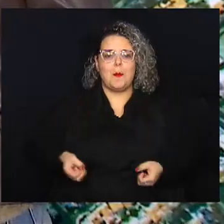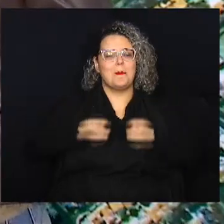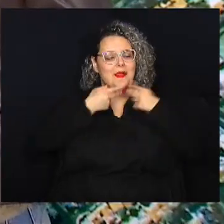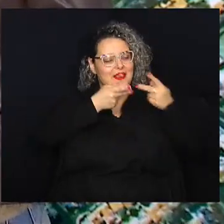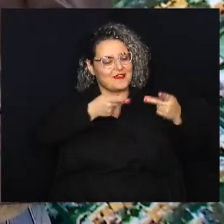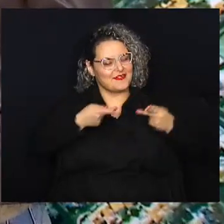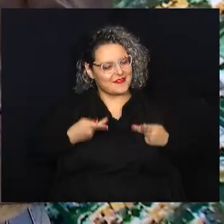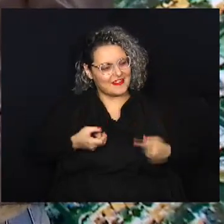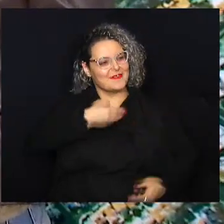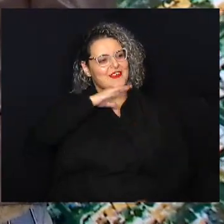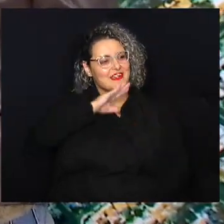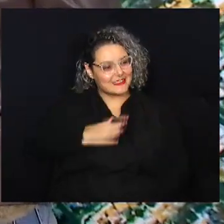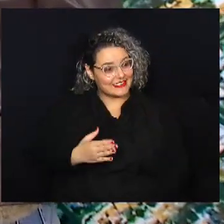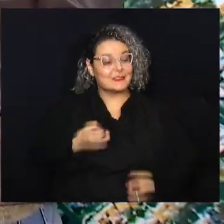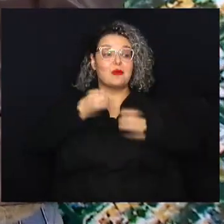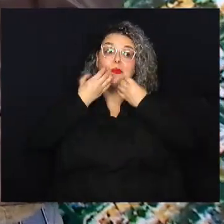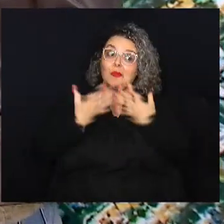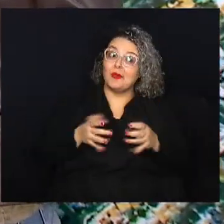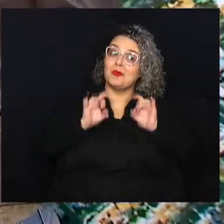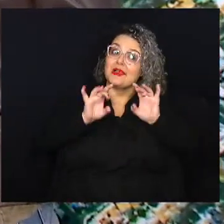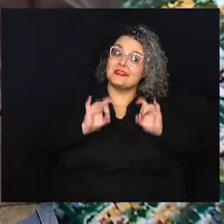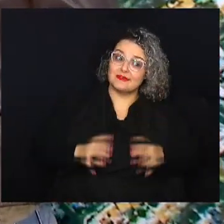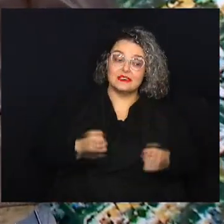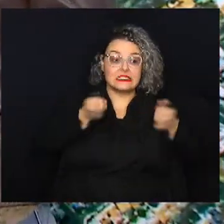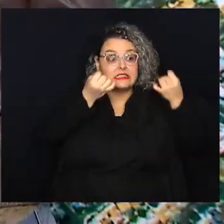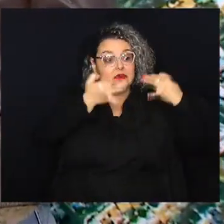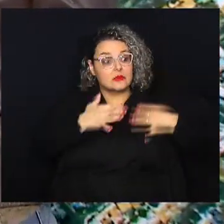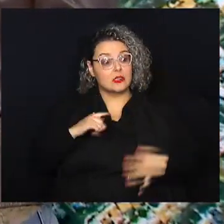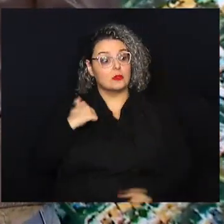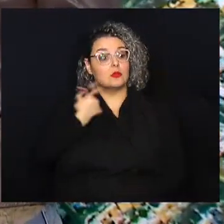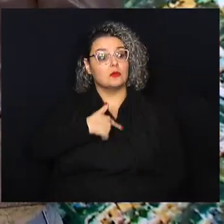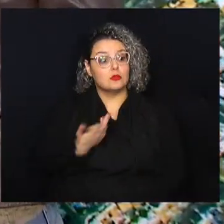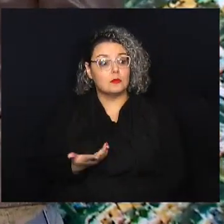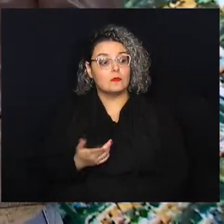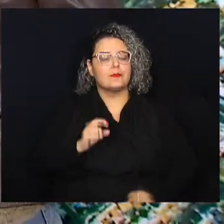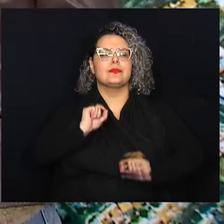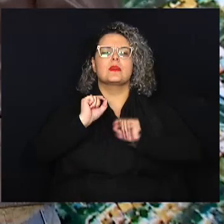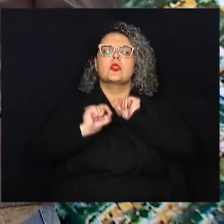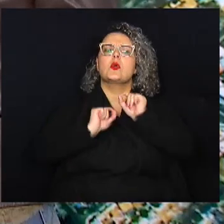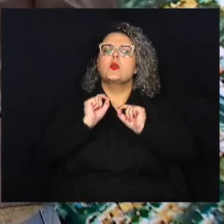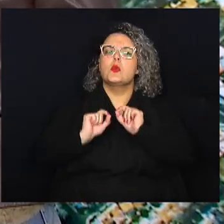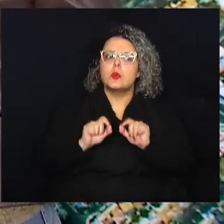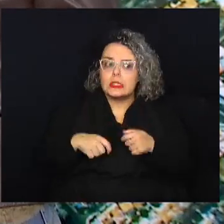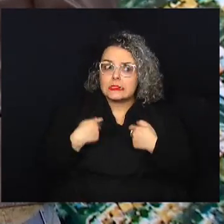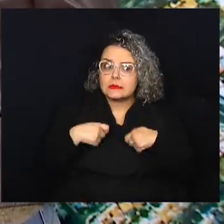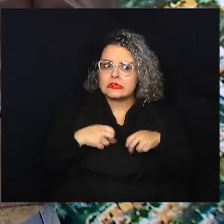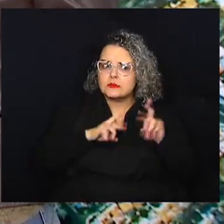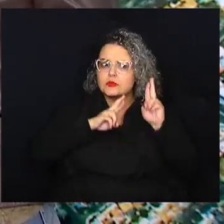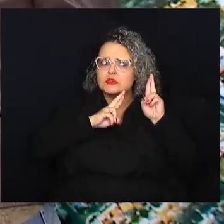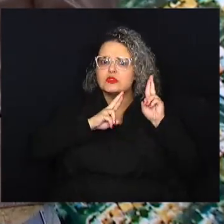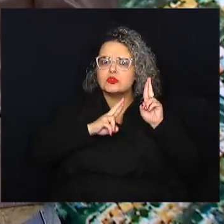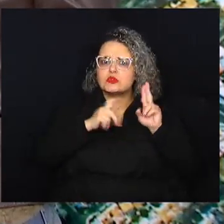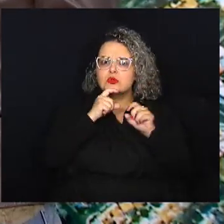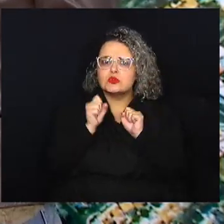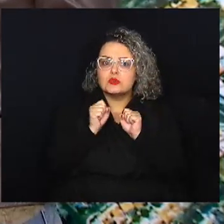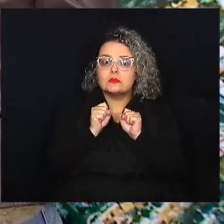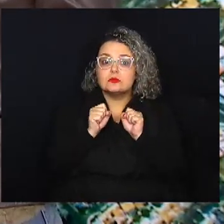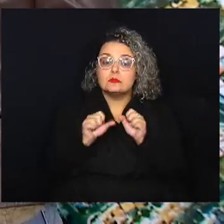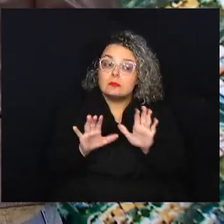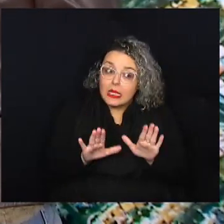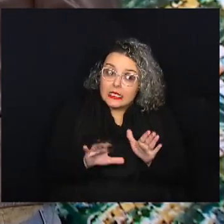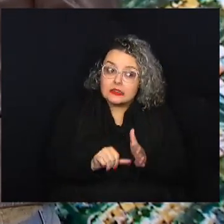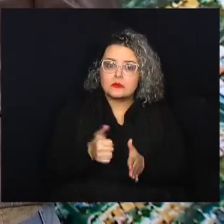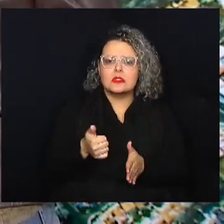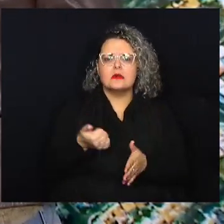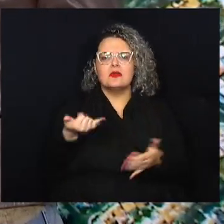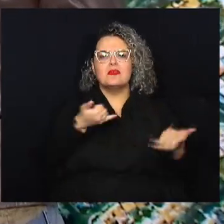poder estar aqui com uma especialista que vai explicar para a gente o que nós devemos esperar do inverno. Mas primeiro, fala pra